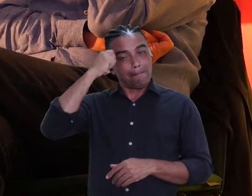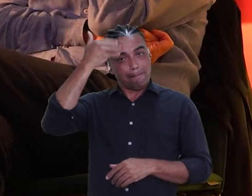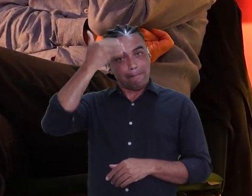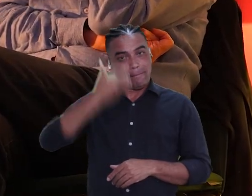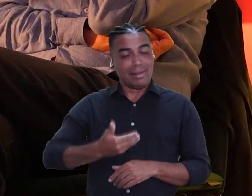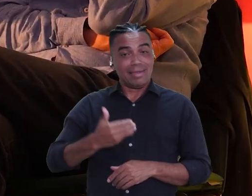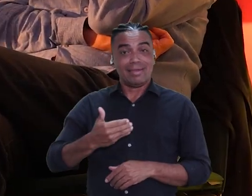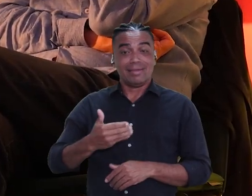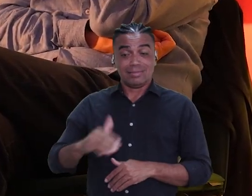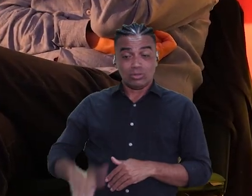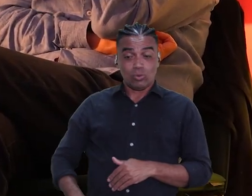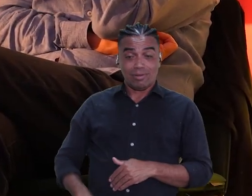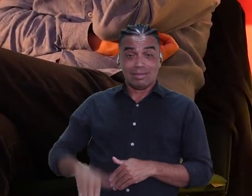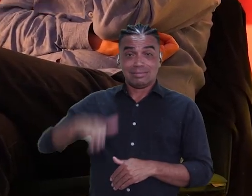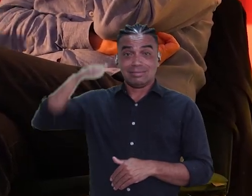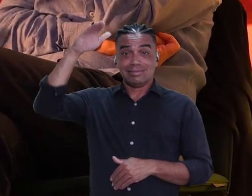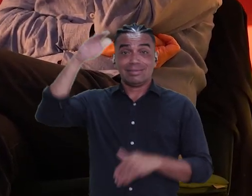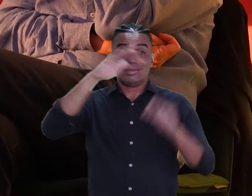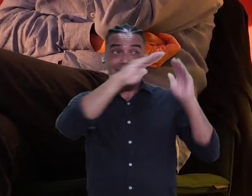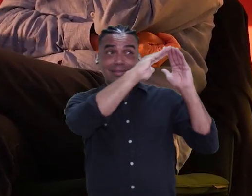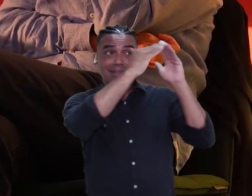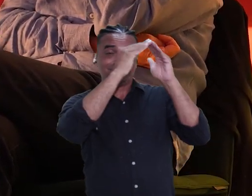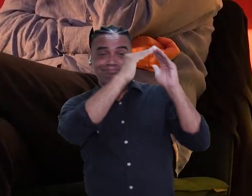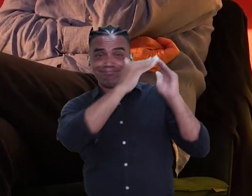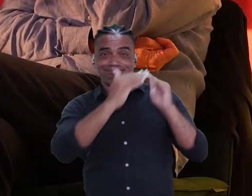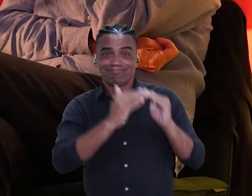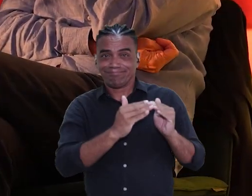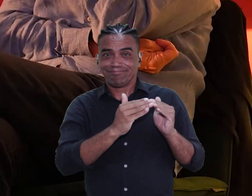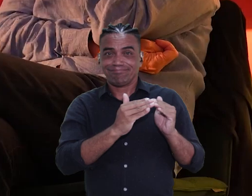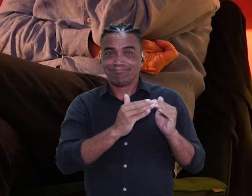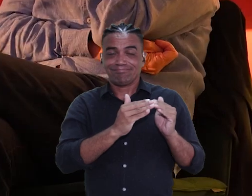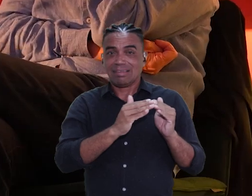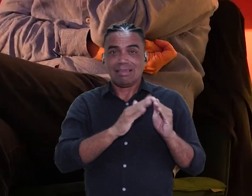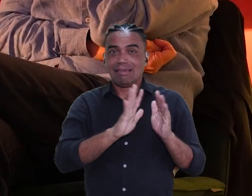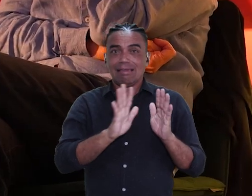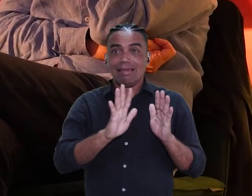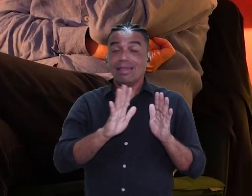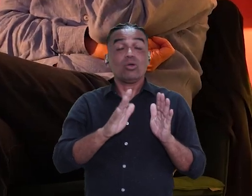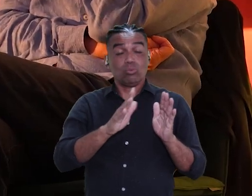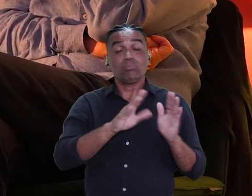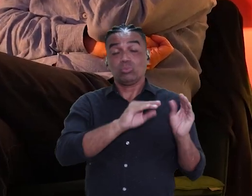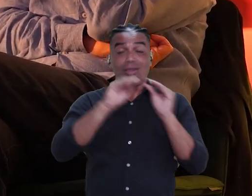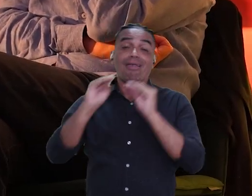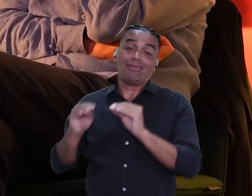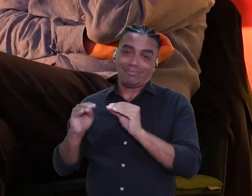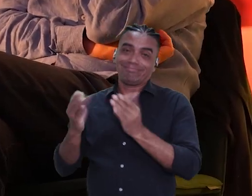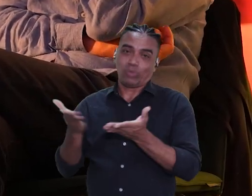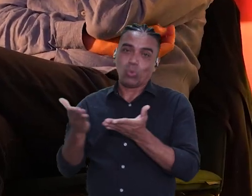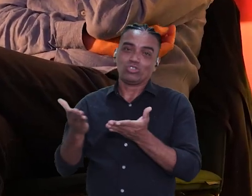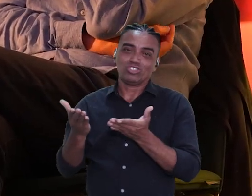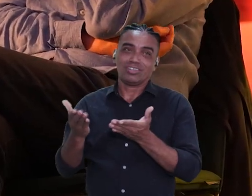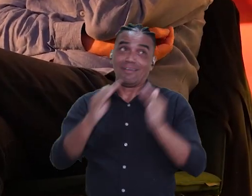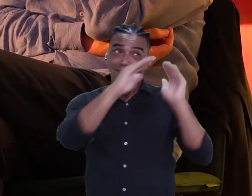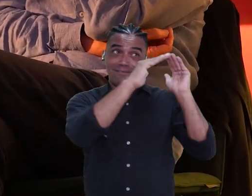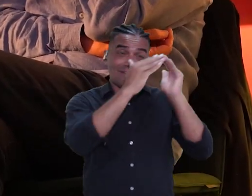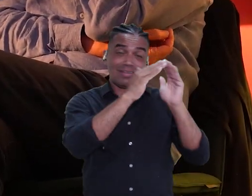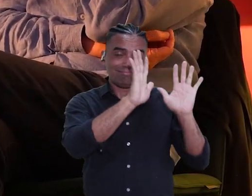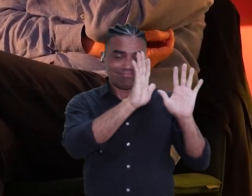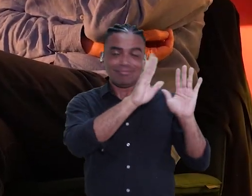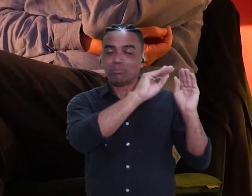que cresceu no subúrbio, então de origem periférica. Não sou mais periférica, mas